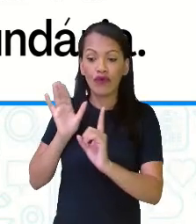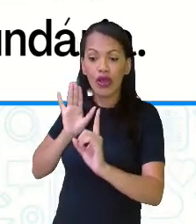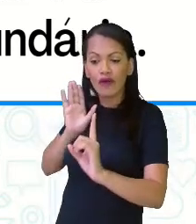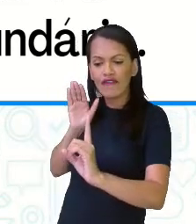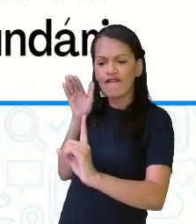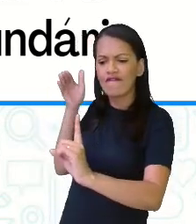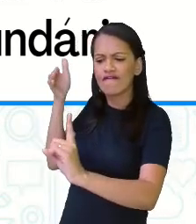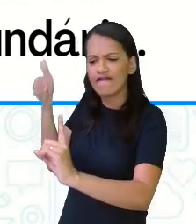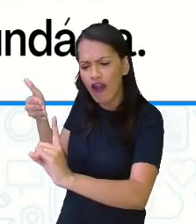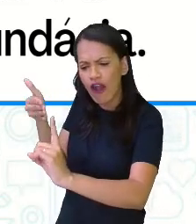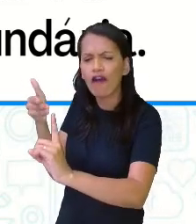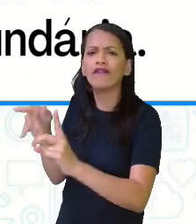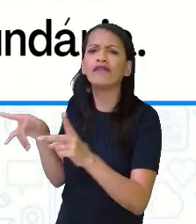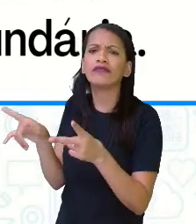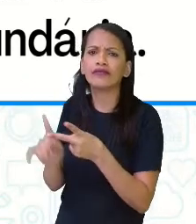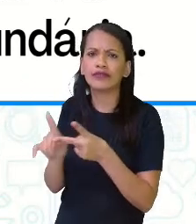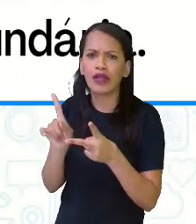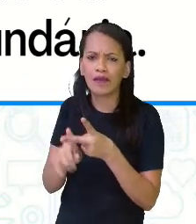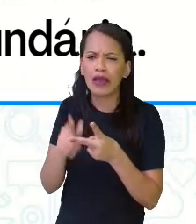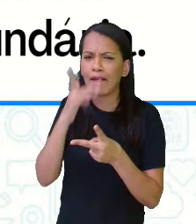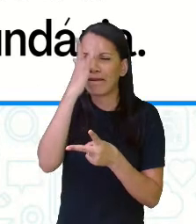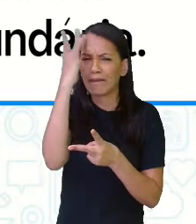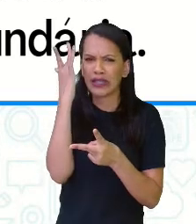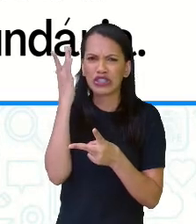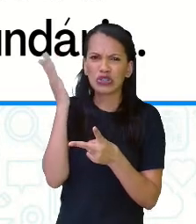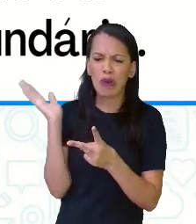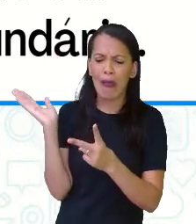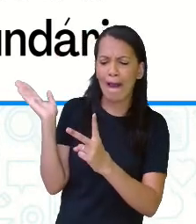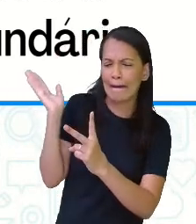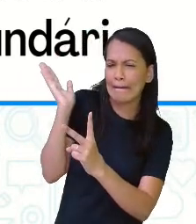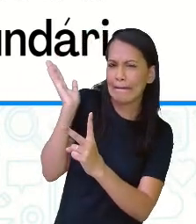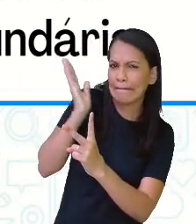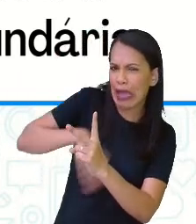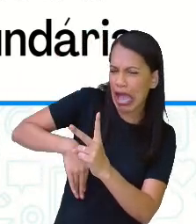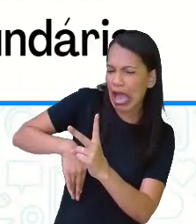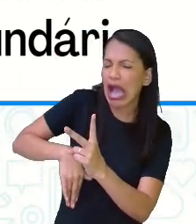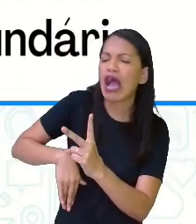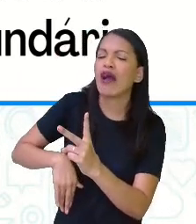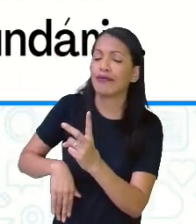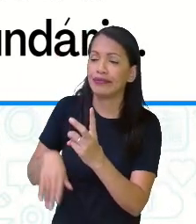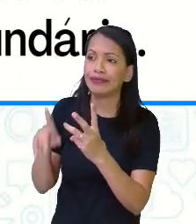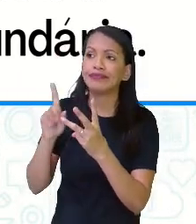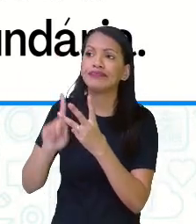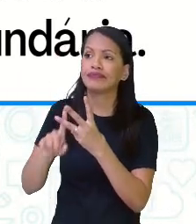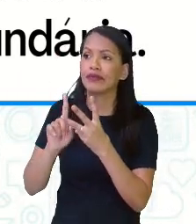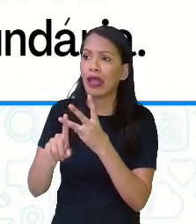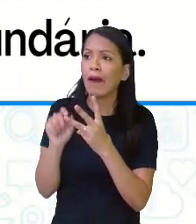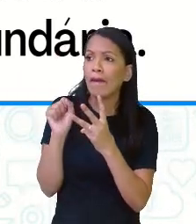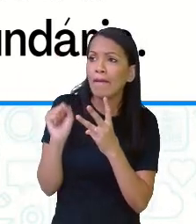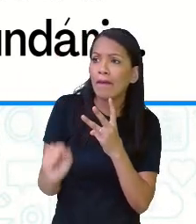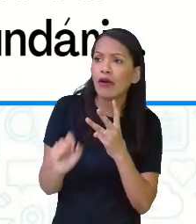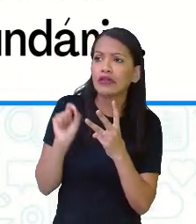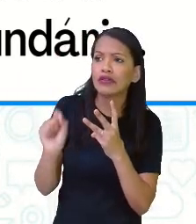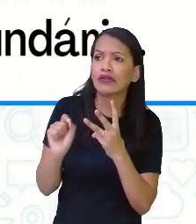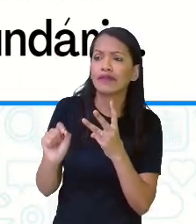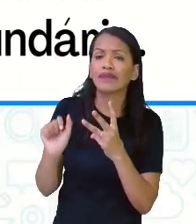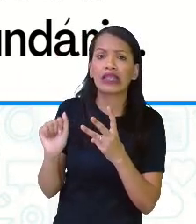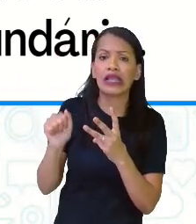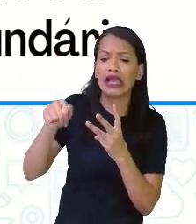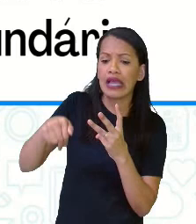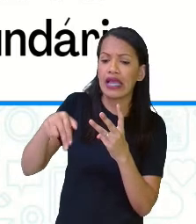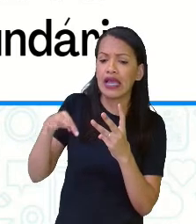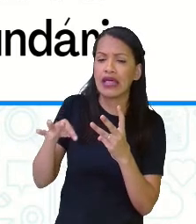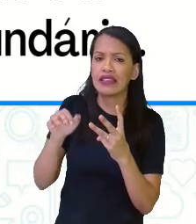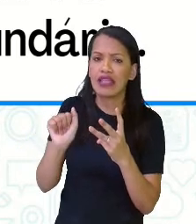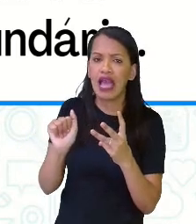o adversário. O vilão, que vai fazer a oposição ao protagonista. Pode ter o coadjuvante, que é aquele